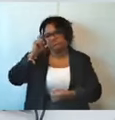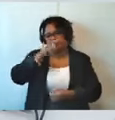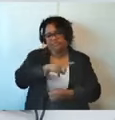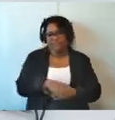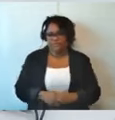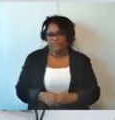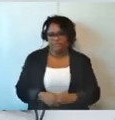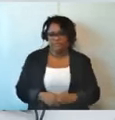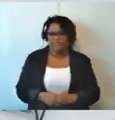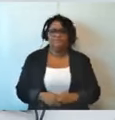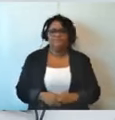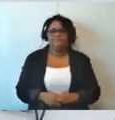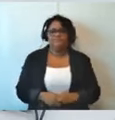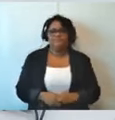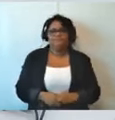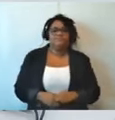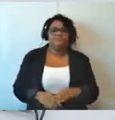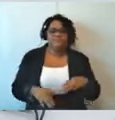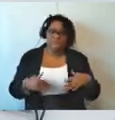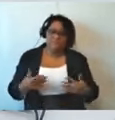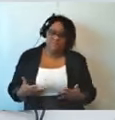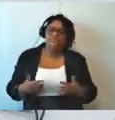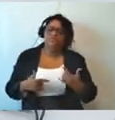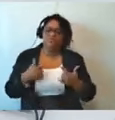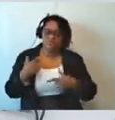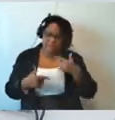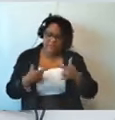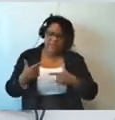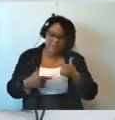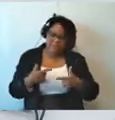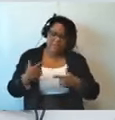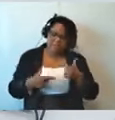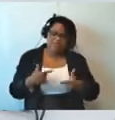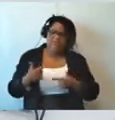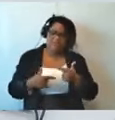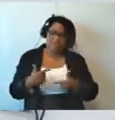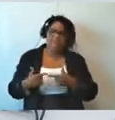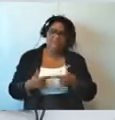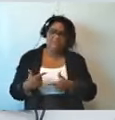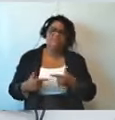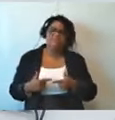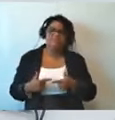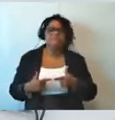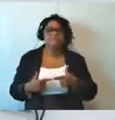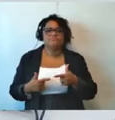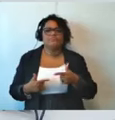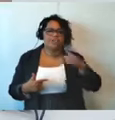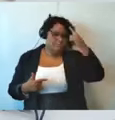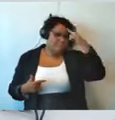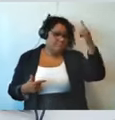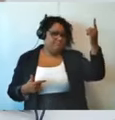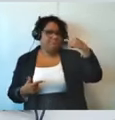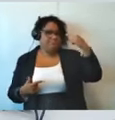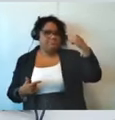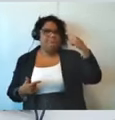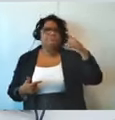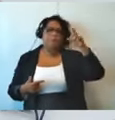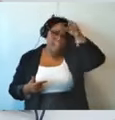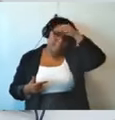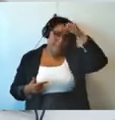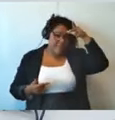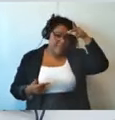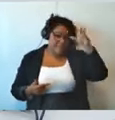está trabalhando, sim, né? Essa foi a determinação dada pelo prefeito. Nós estamos